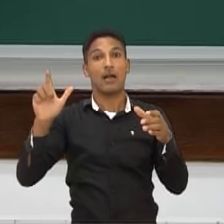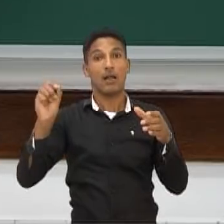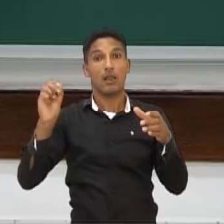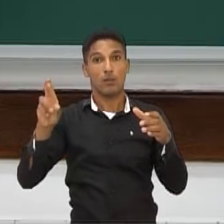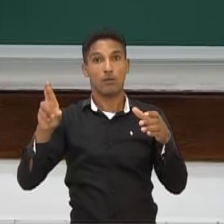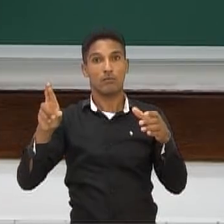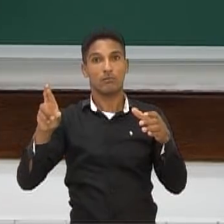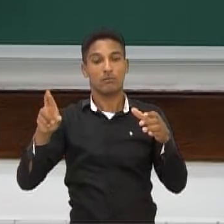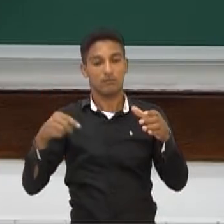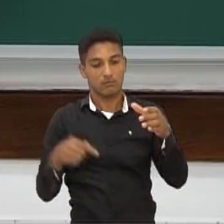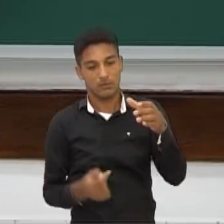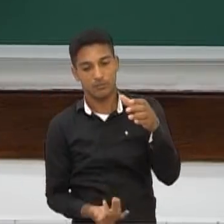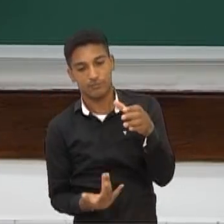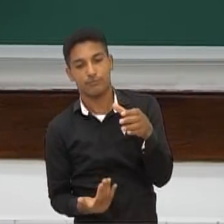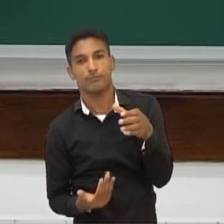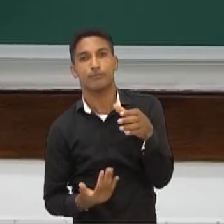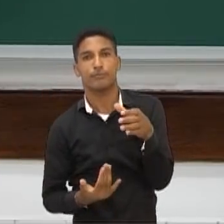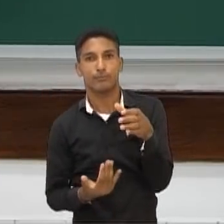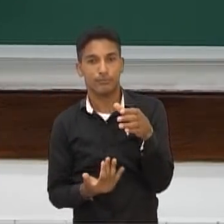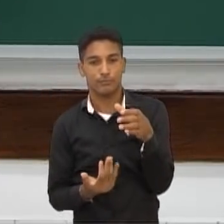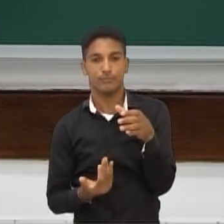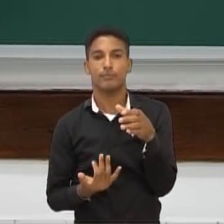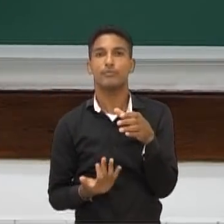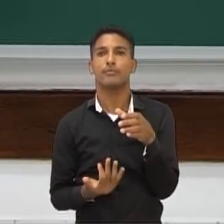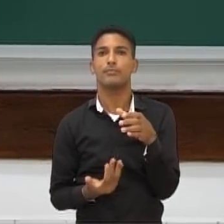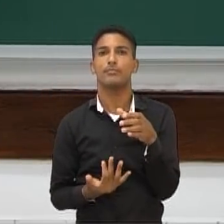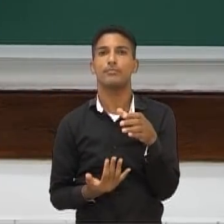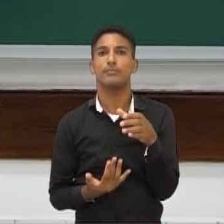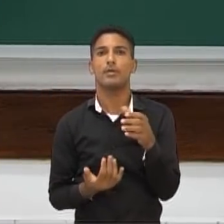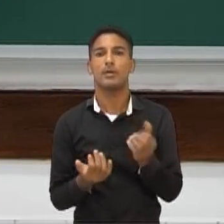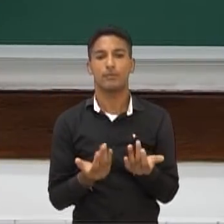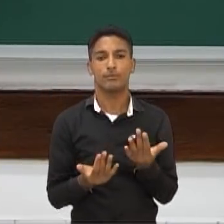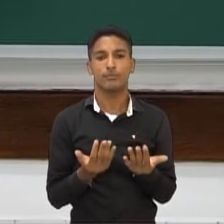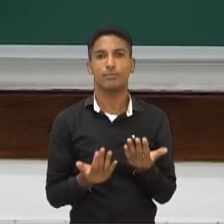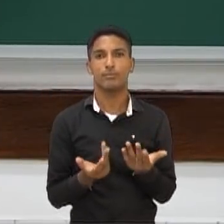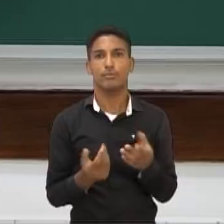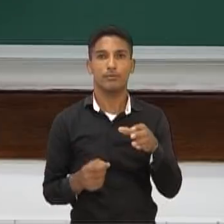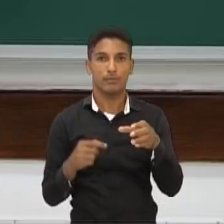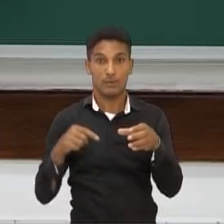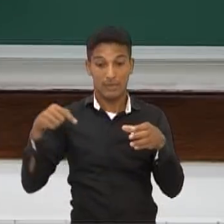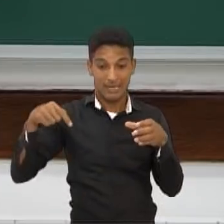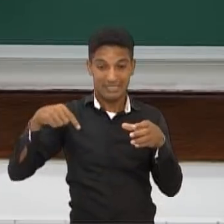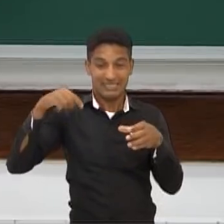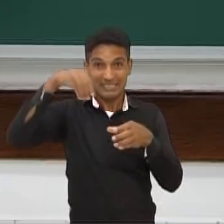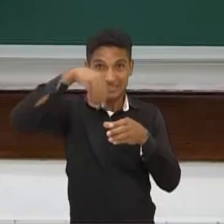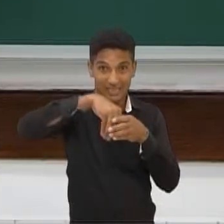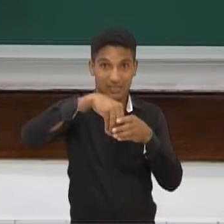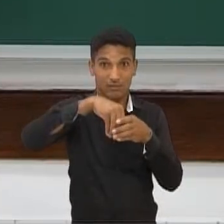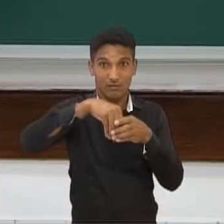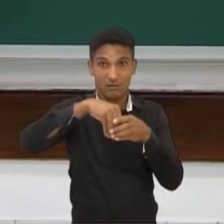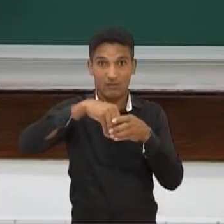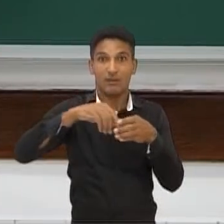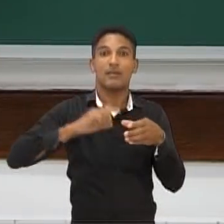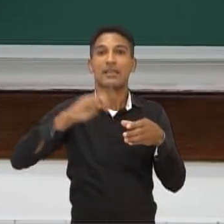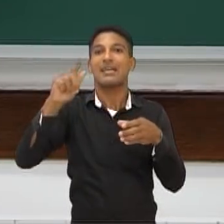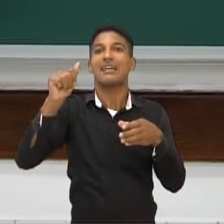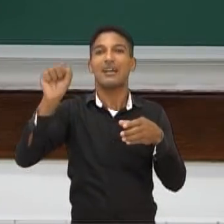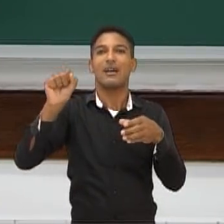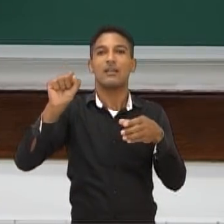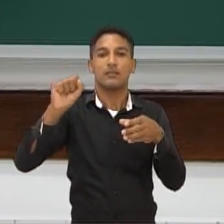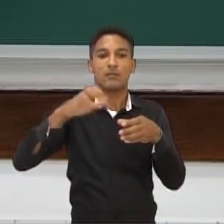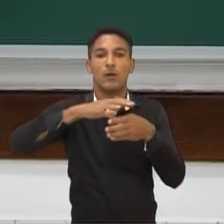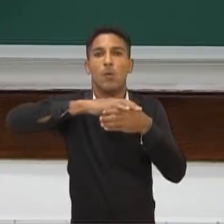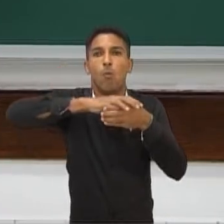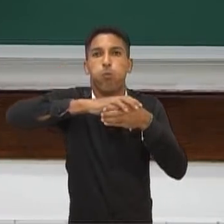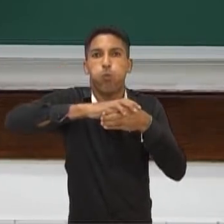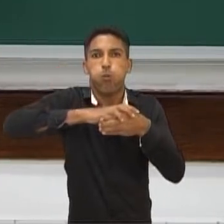ela está cozinhando algo, e a energia que essa panela recebe, o gás dentro da panela, ele vai fazer